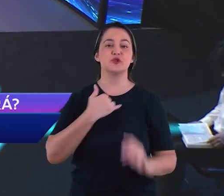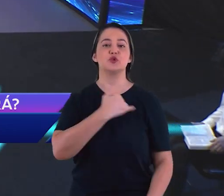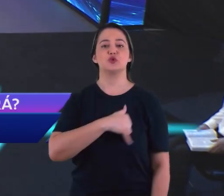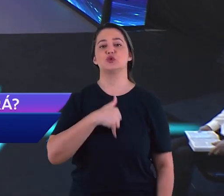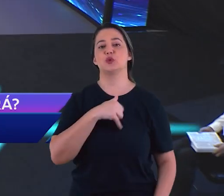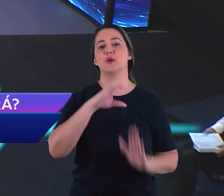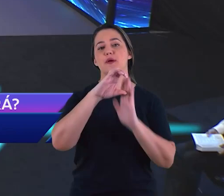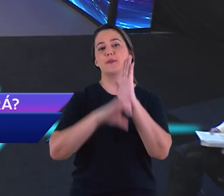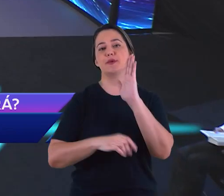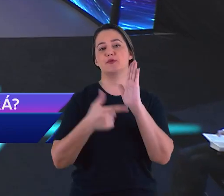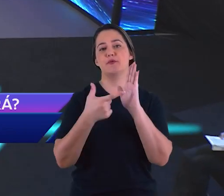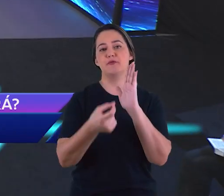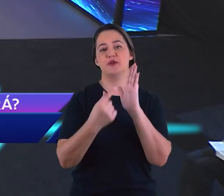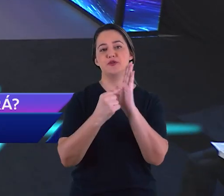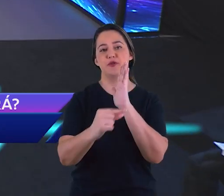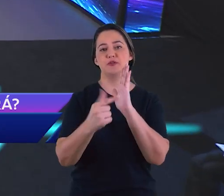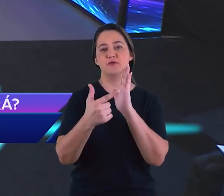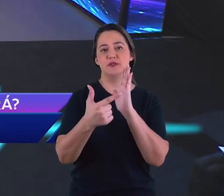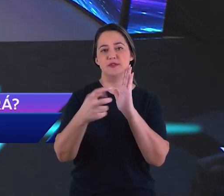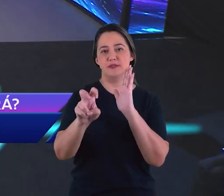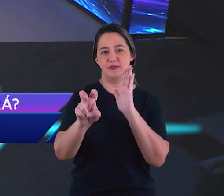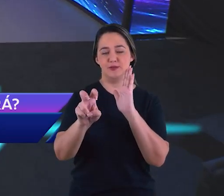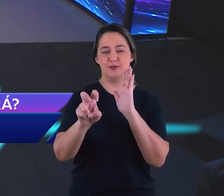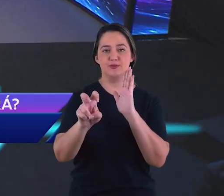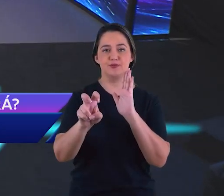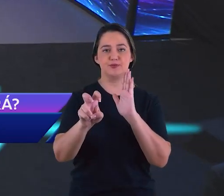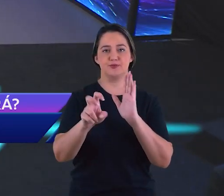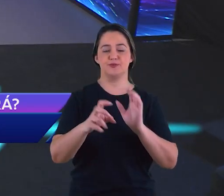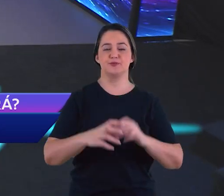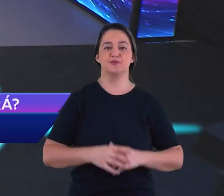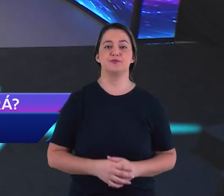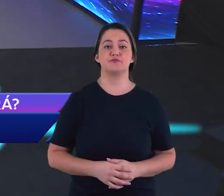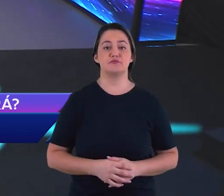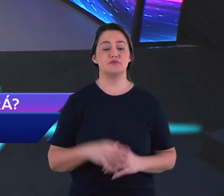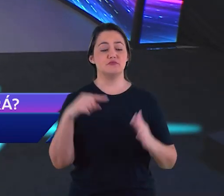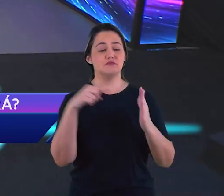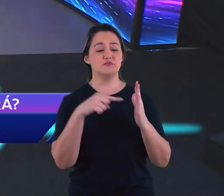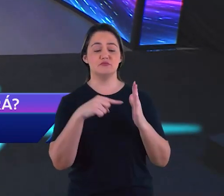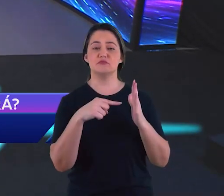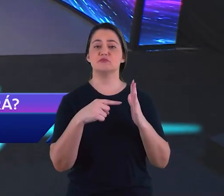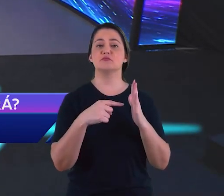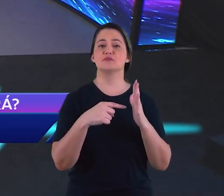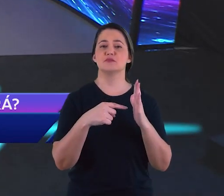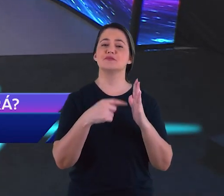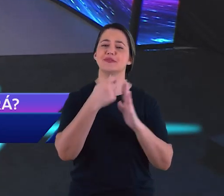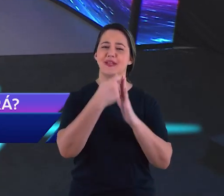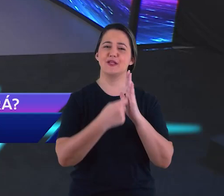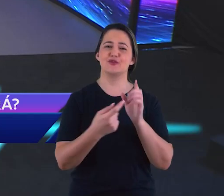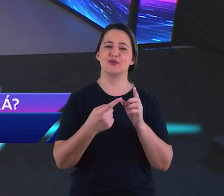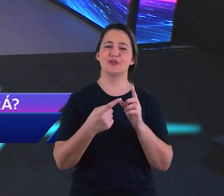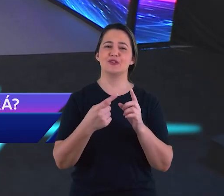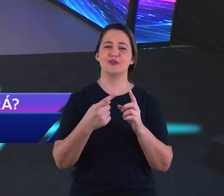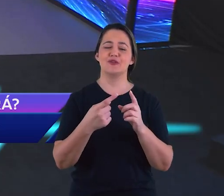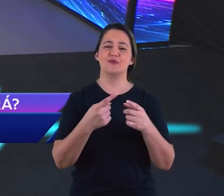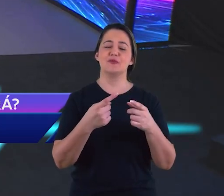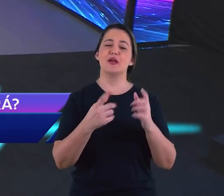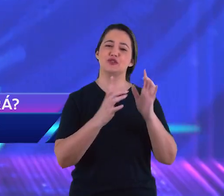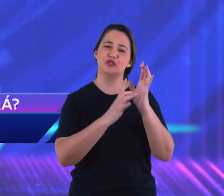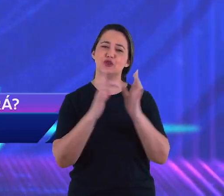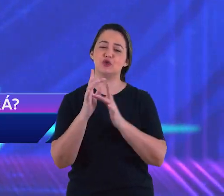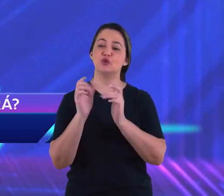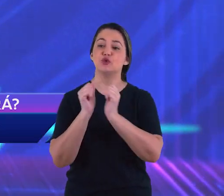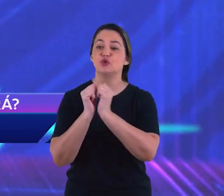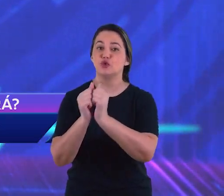20, a partir do versículo 25. Aqui nós encontramos Jesus junto com os seus